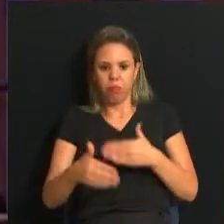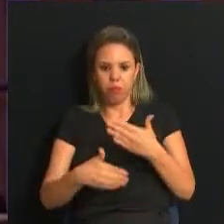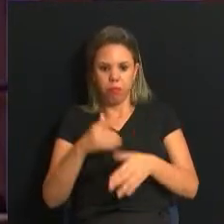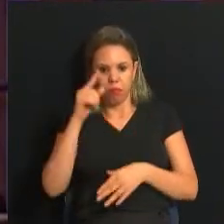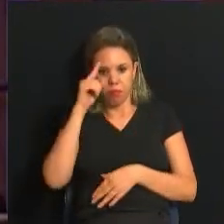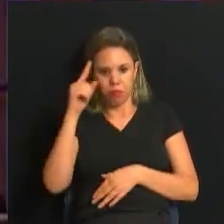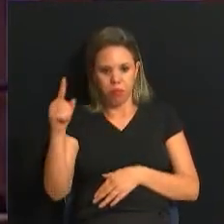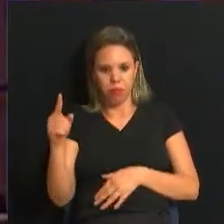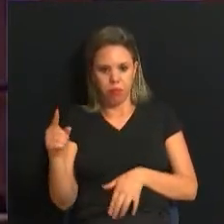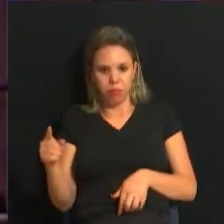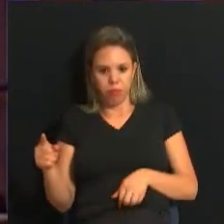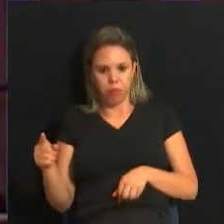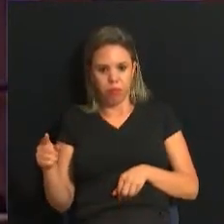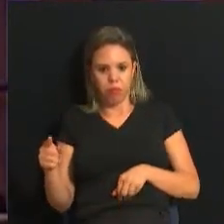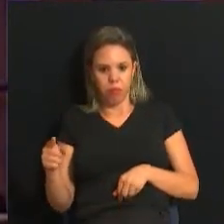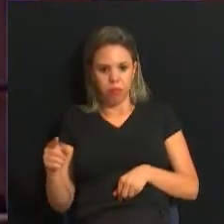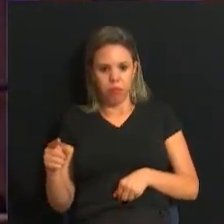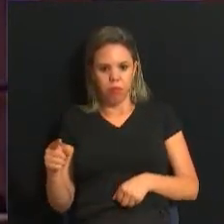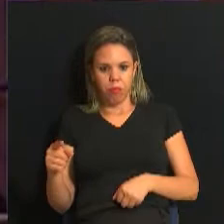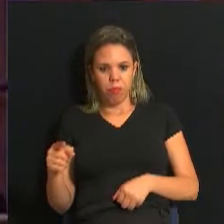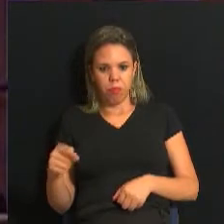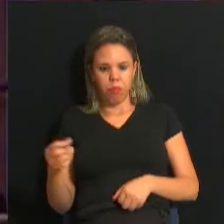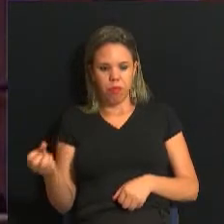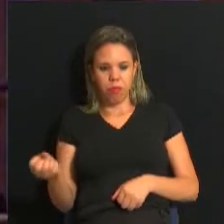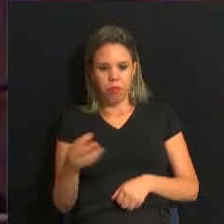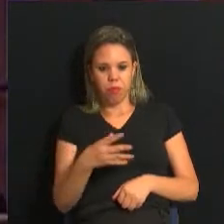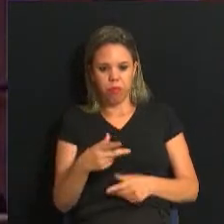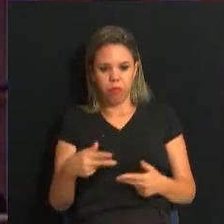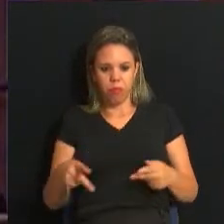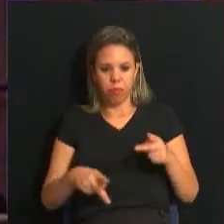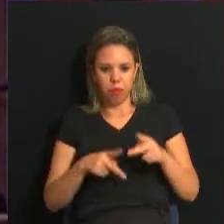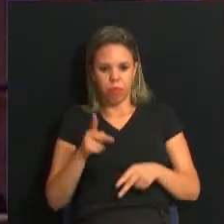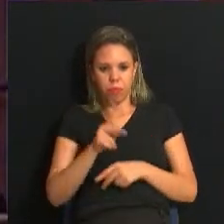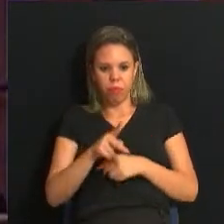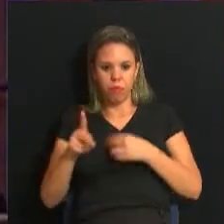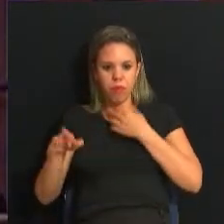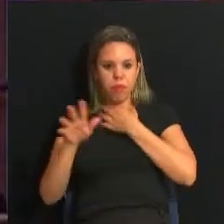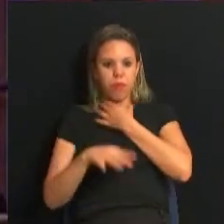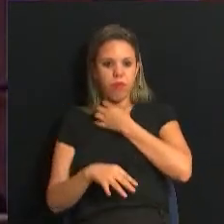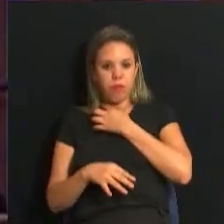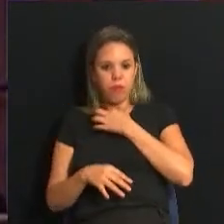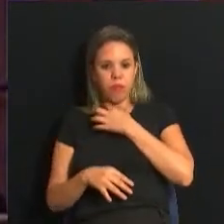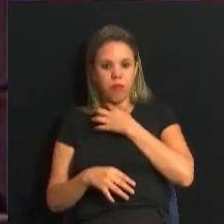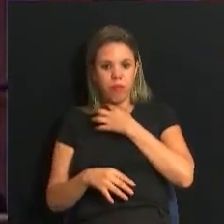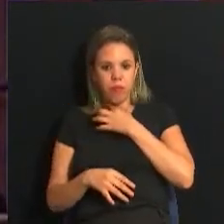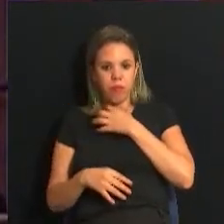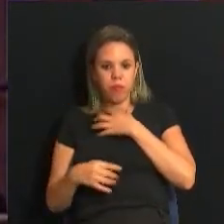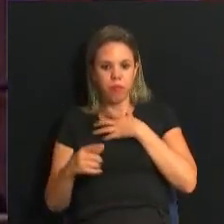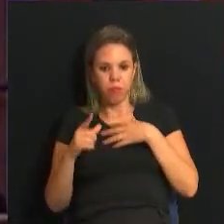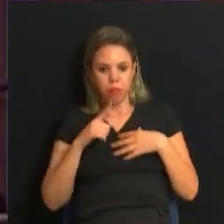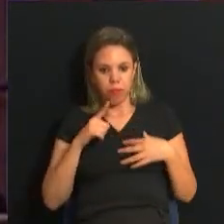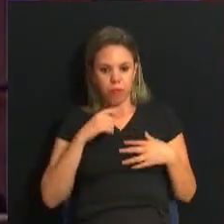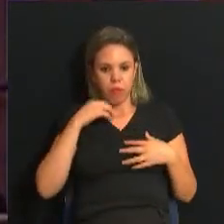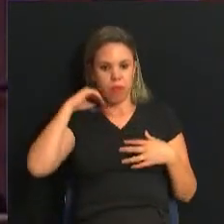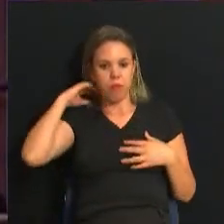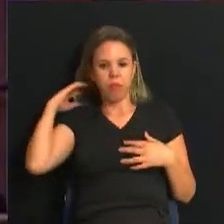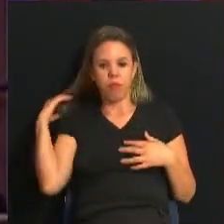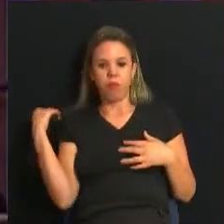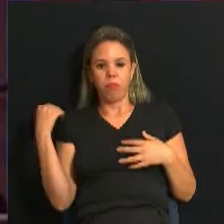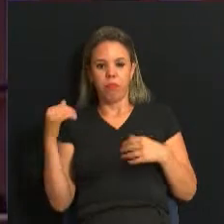dia, e a cada novo aluno, a cada novo professor, nós temos um